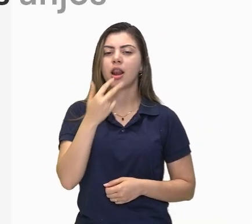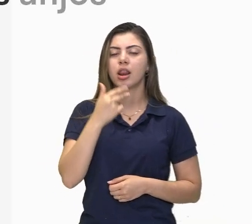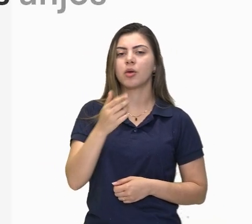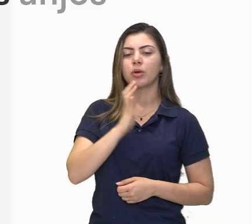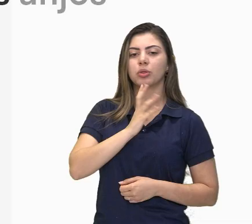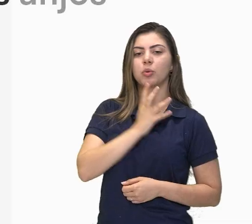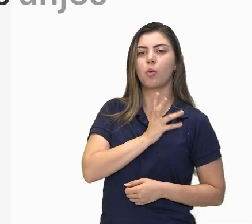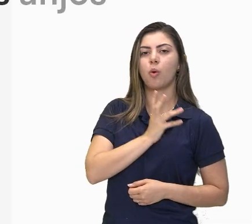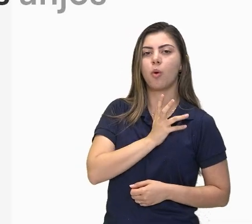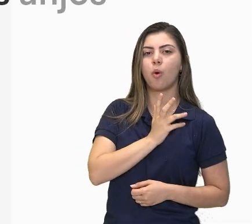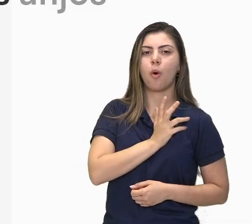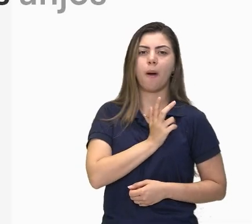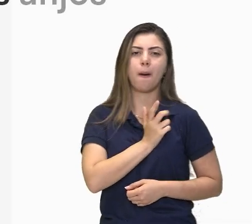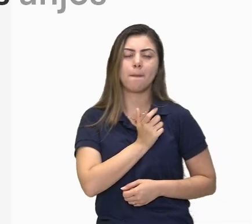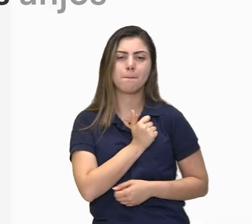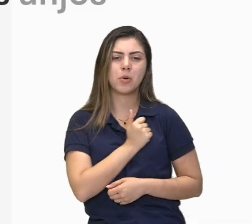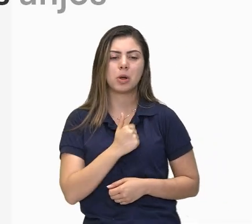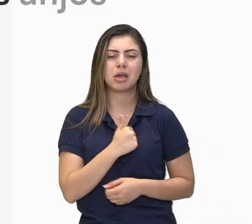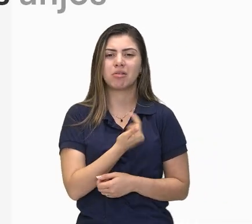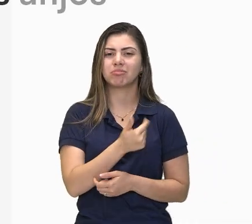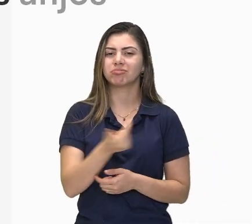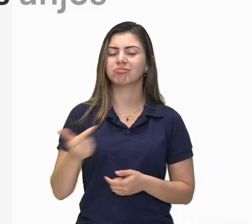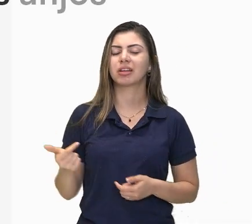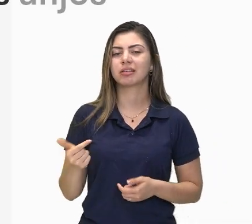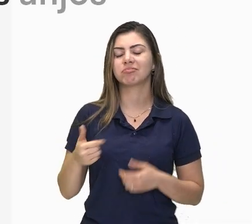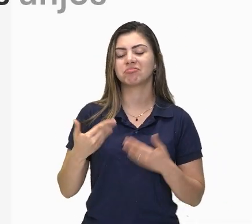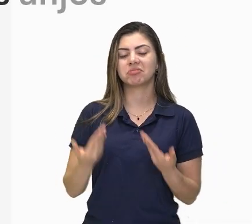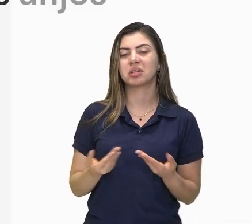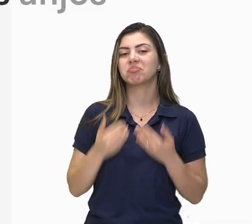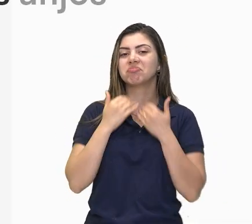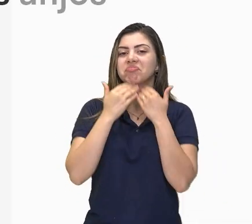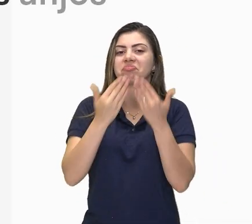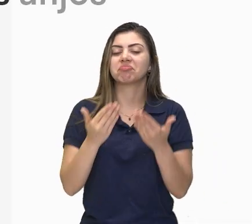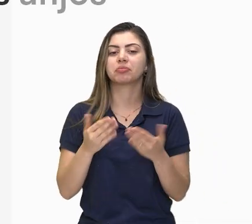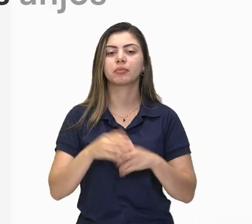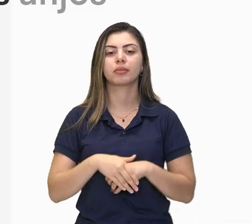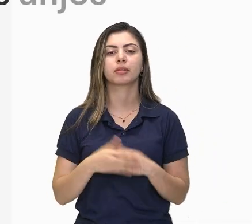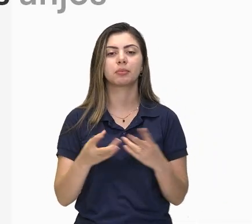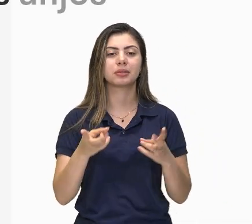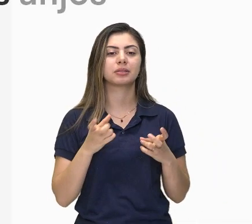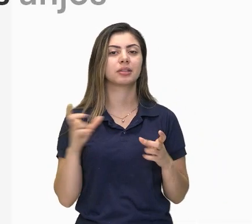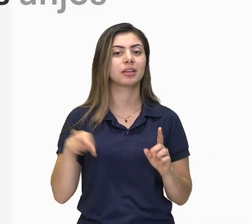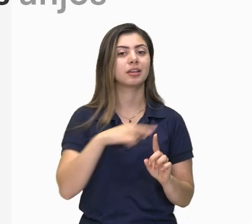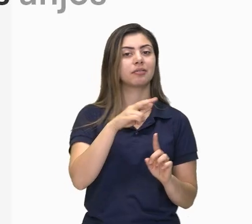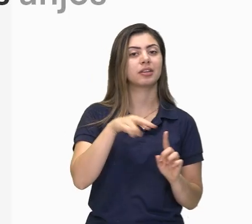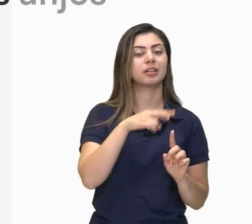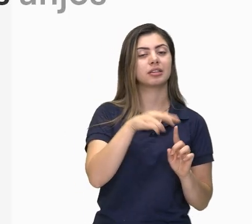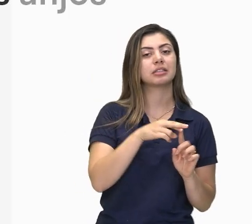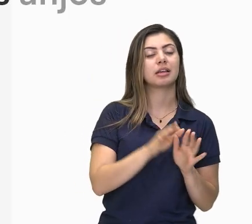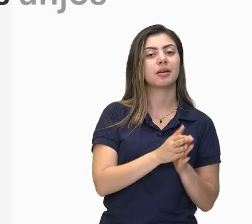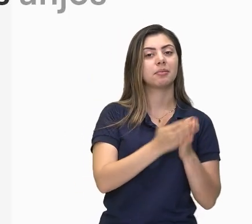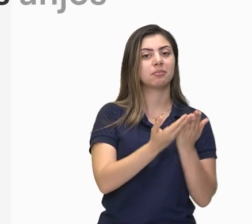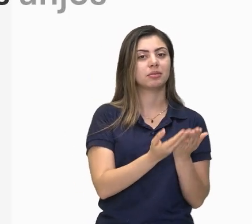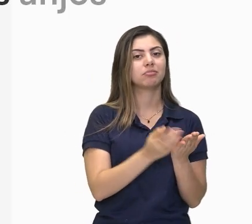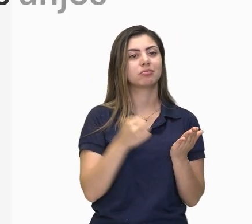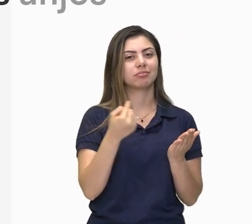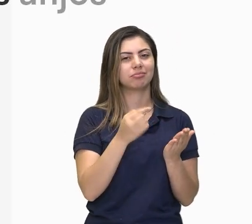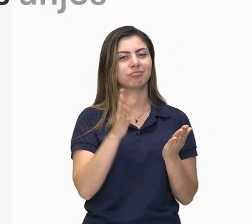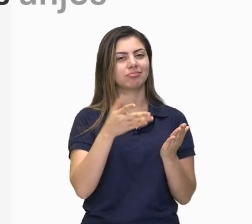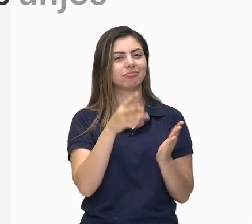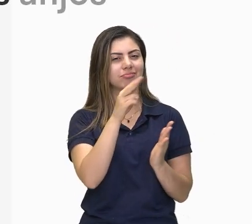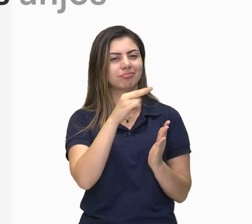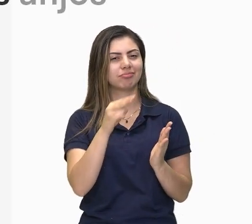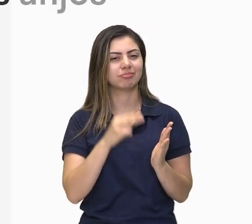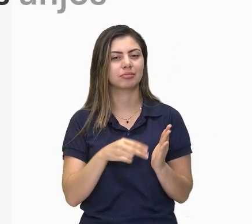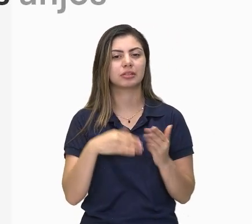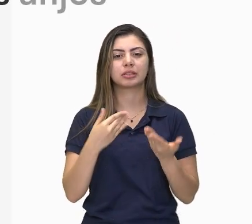eu nada seria. Perceba que está aí fazendo referência ao texto bíblico que nós vimos, não é? Ainda que eu